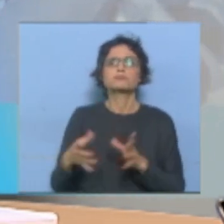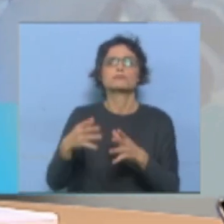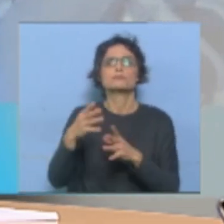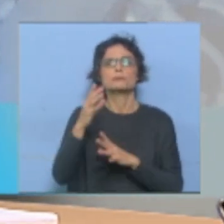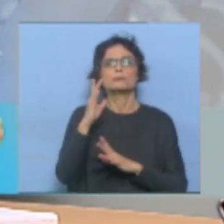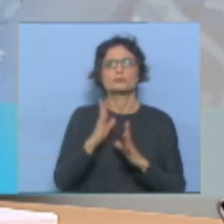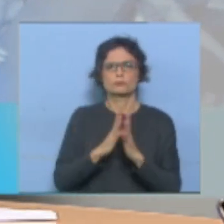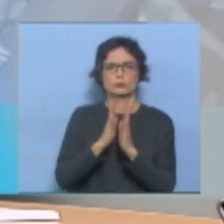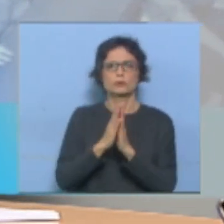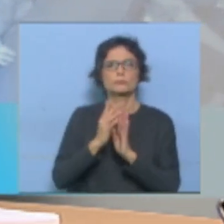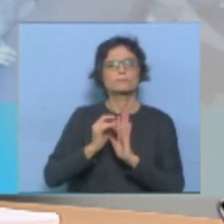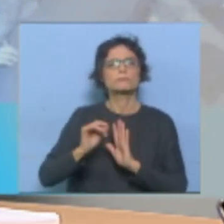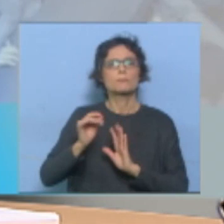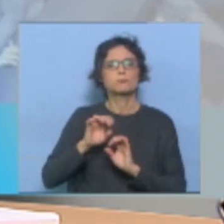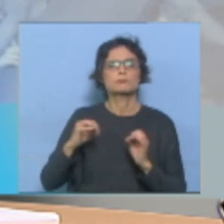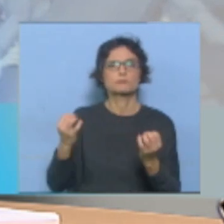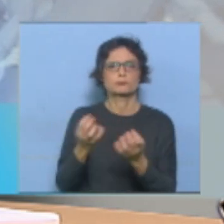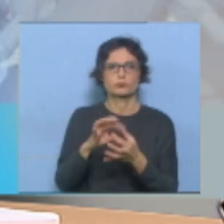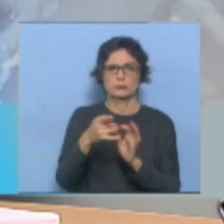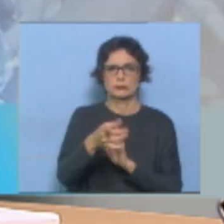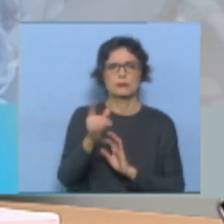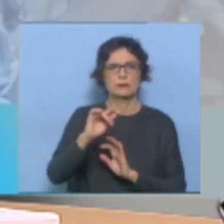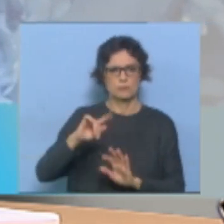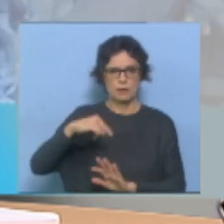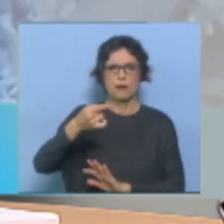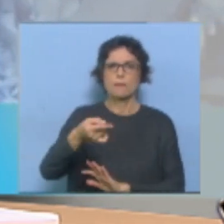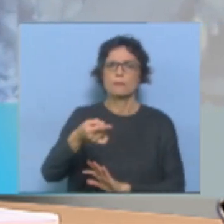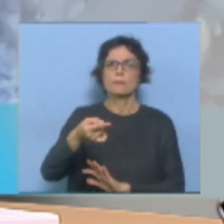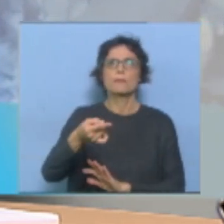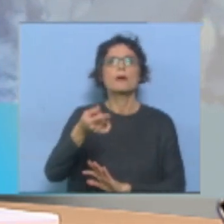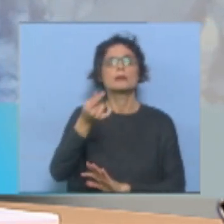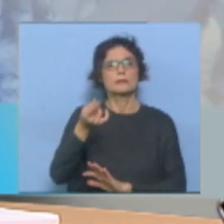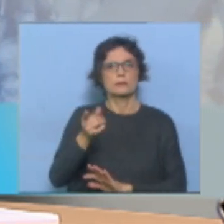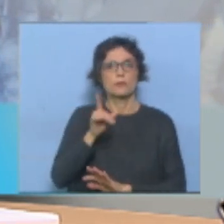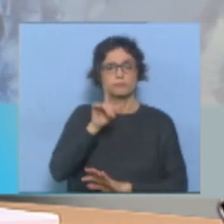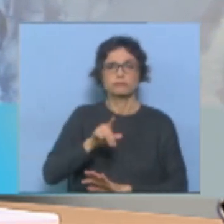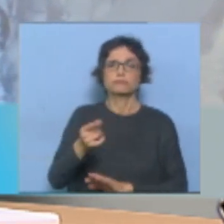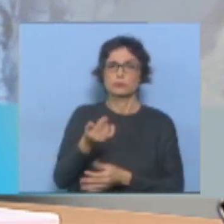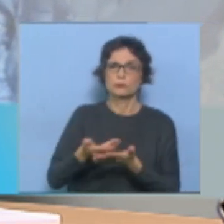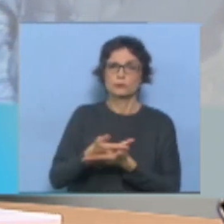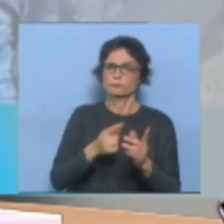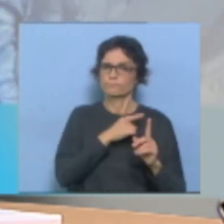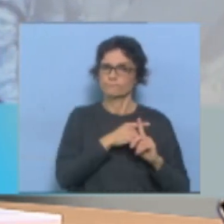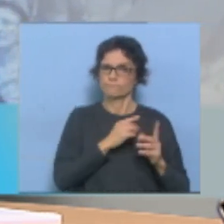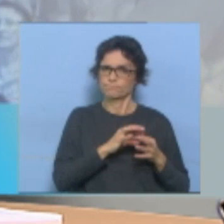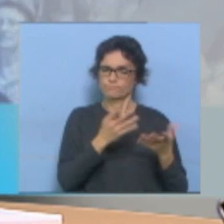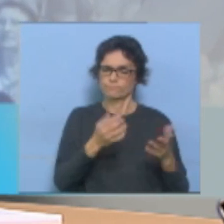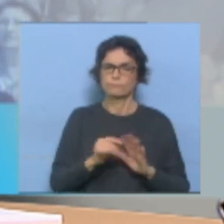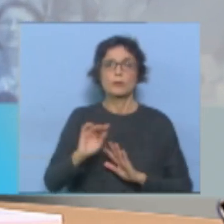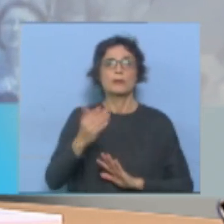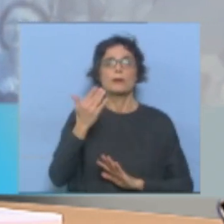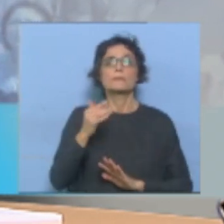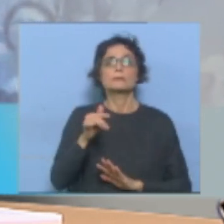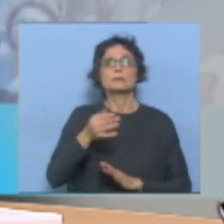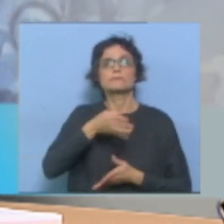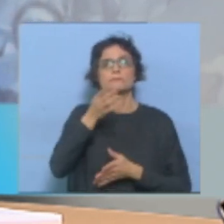Social. Ele está hoje connosco e amanhã voltaremos então à economia de Francisco. Já vamos conversar, antes porém